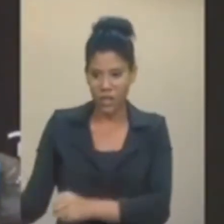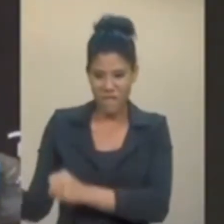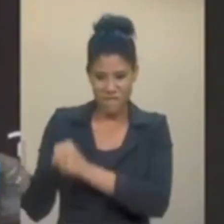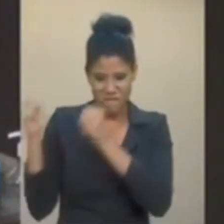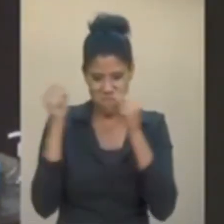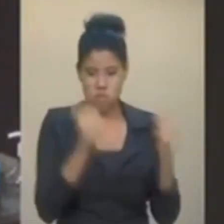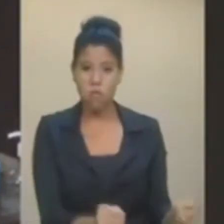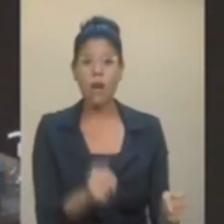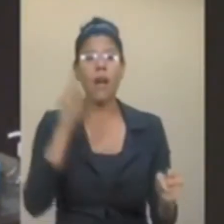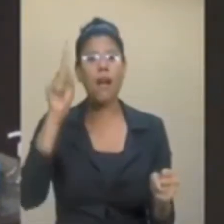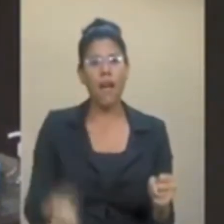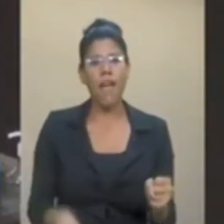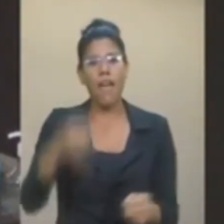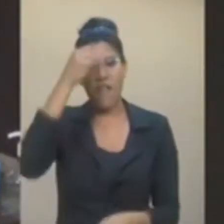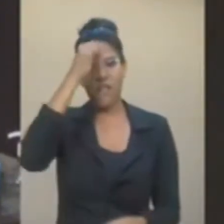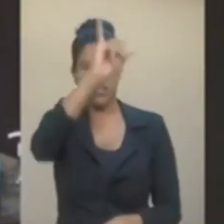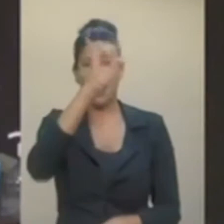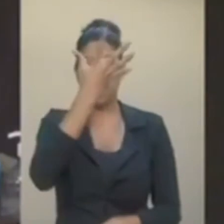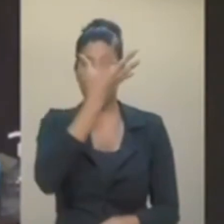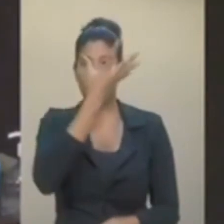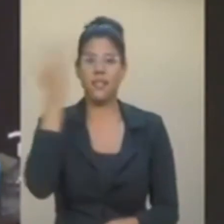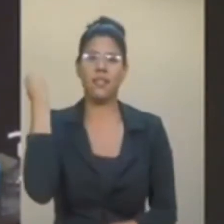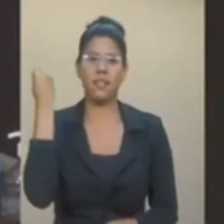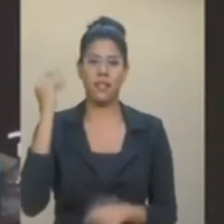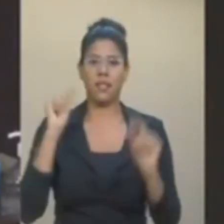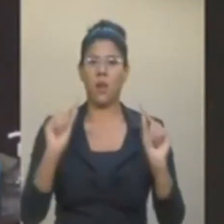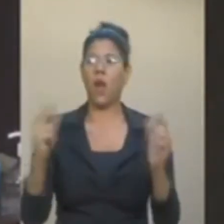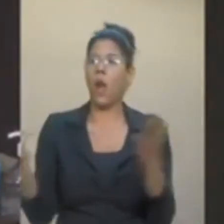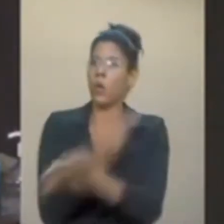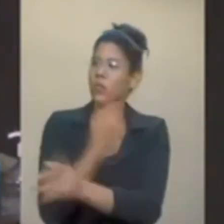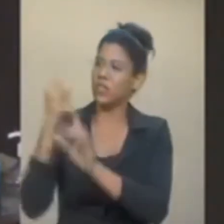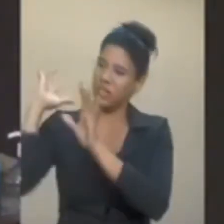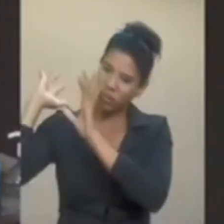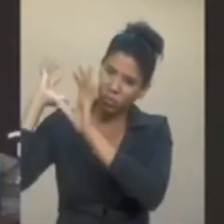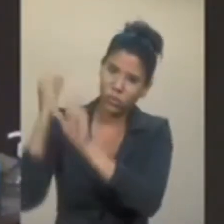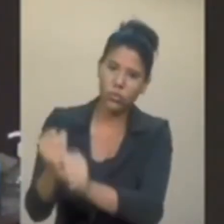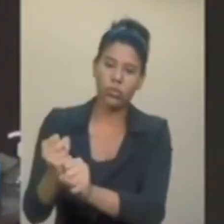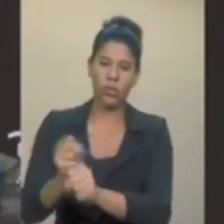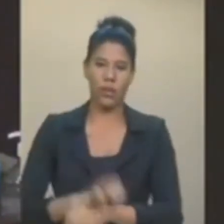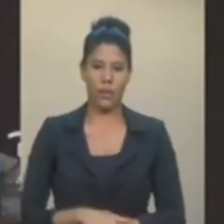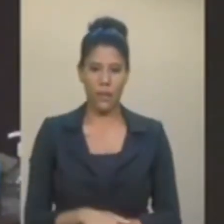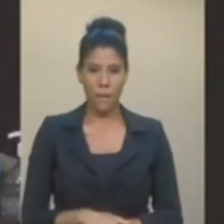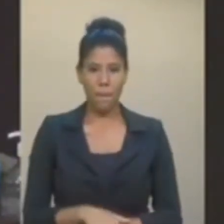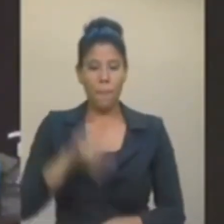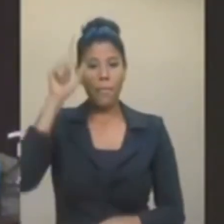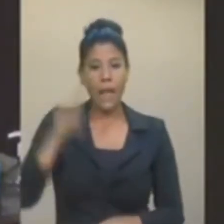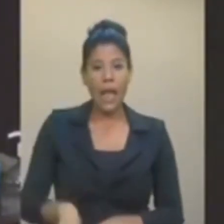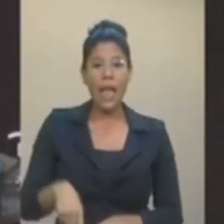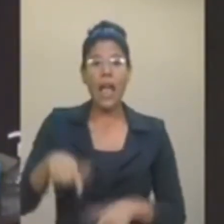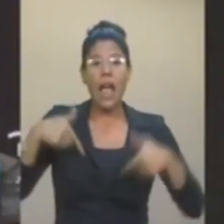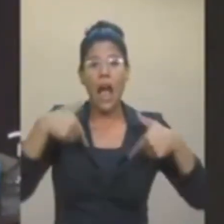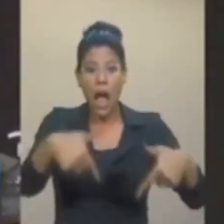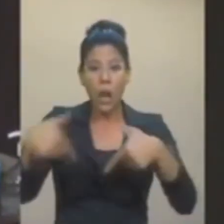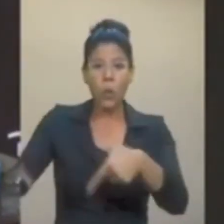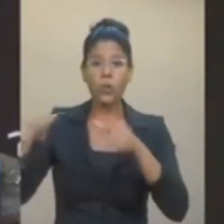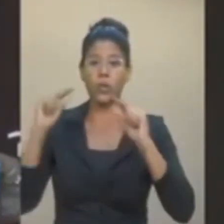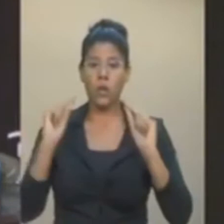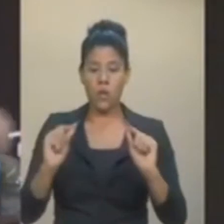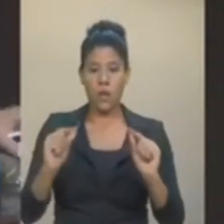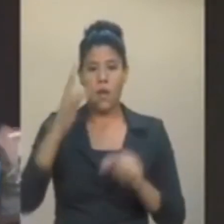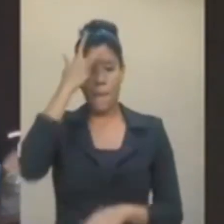Milan Kundera. A luta contra o poder é a luta por aqueles e aquelas, daqueles e daquelas que, sobretudo, não